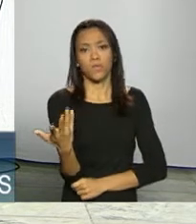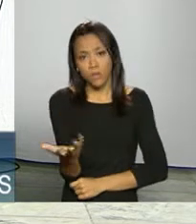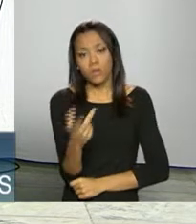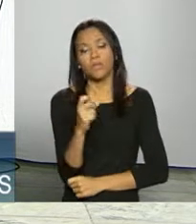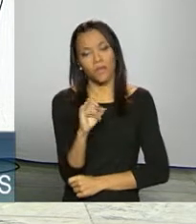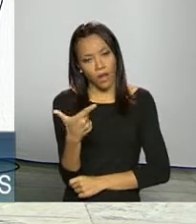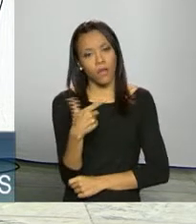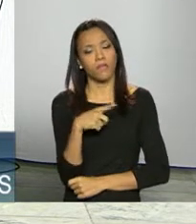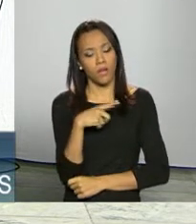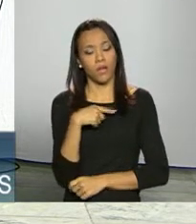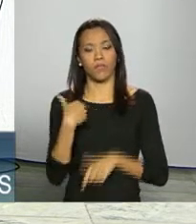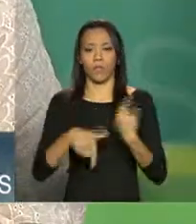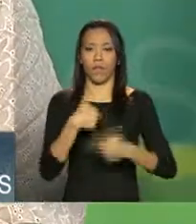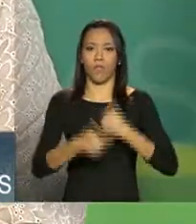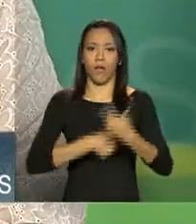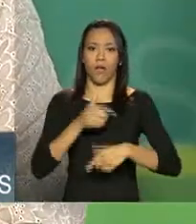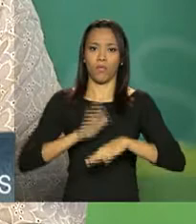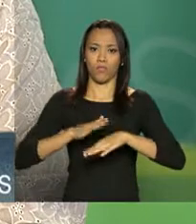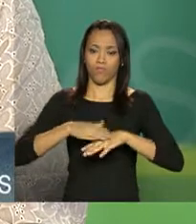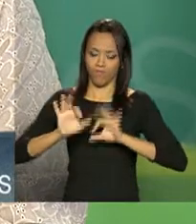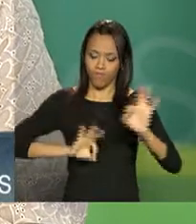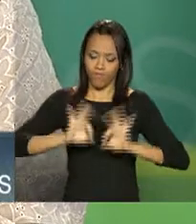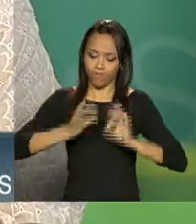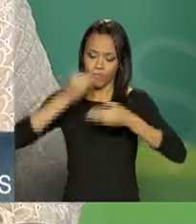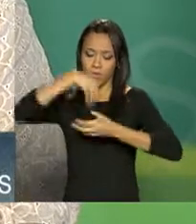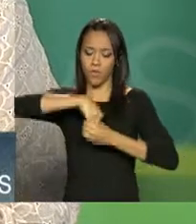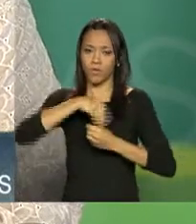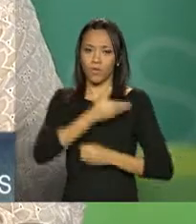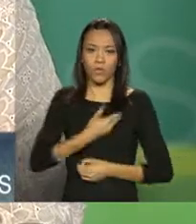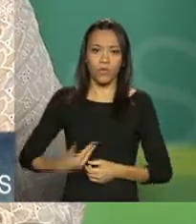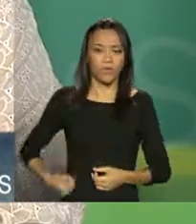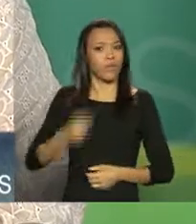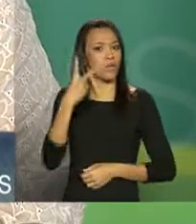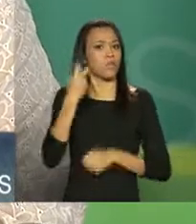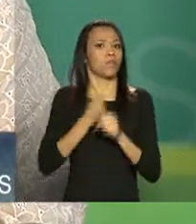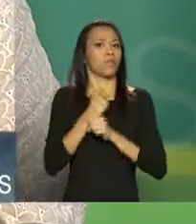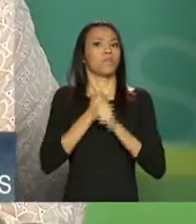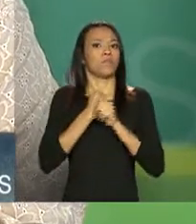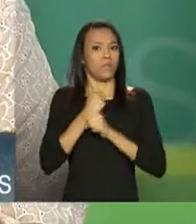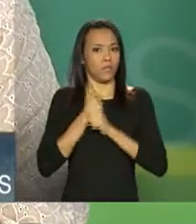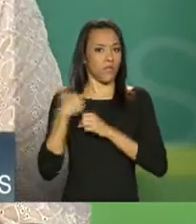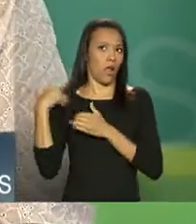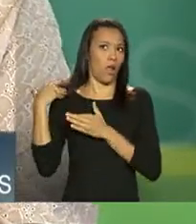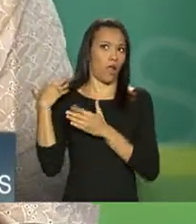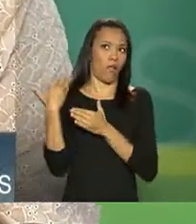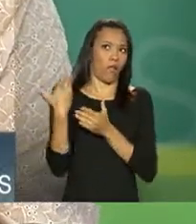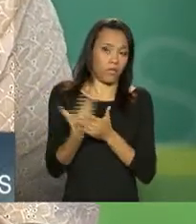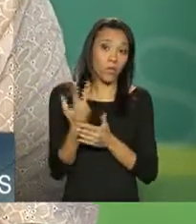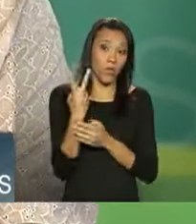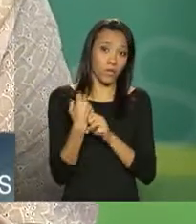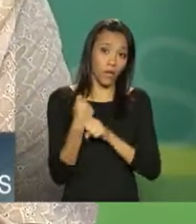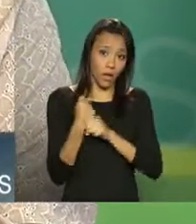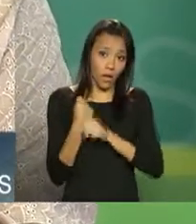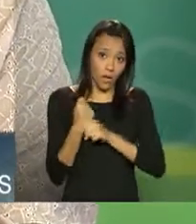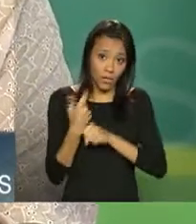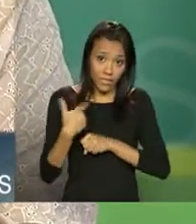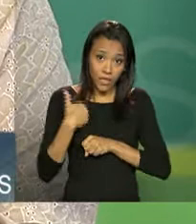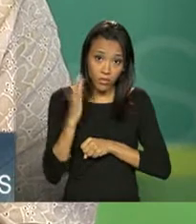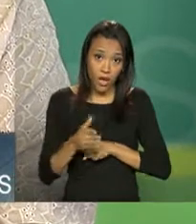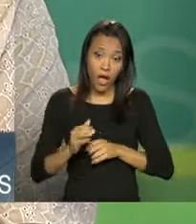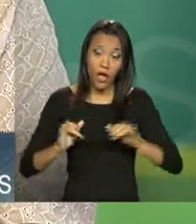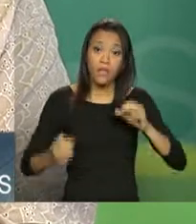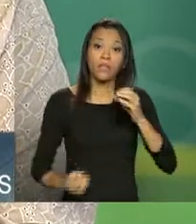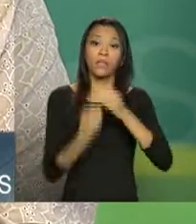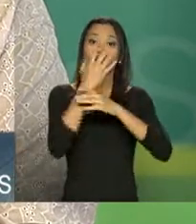um trabalho sendo feito o governo Há dois anos portanto não é um trabalho provocado tem dois anos que eu não